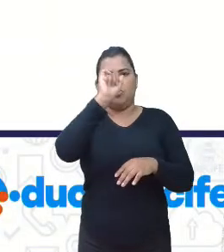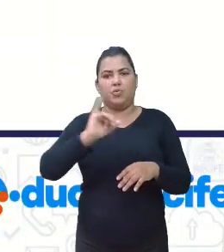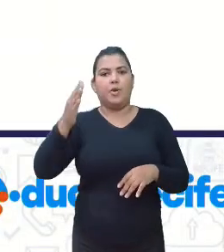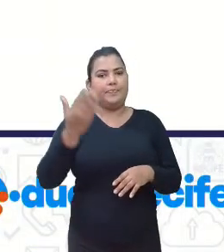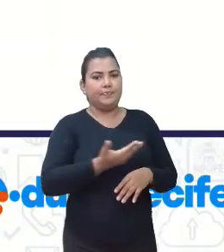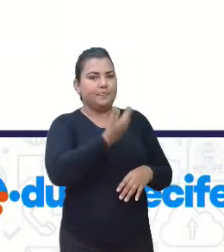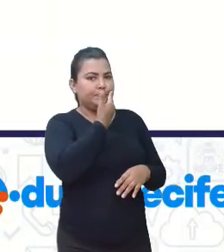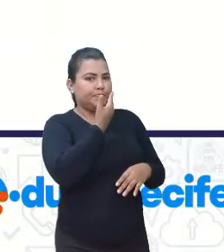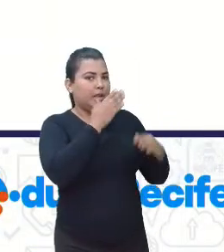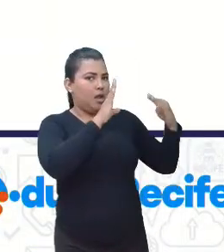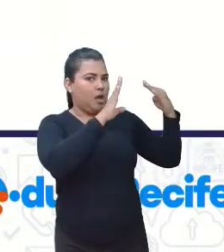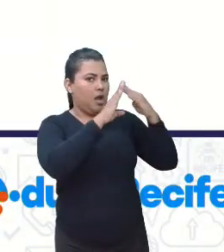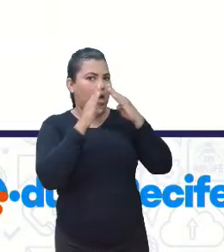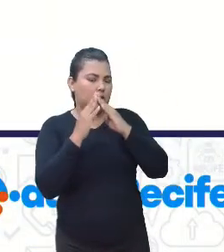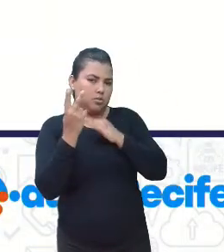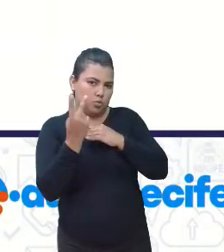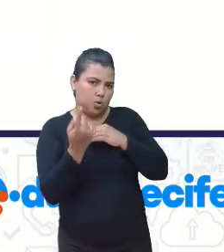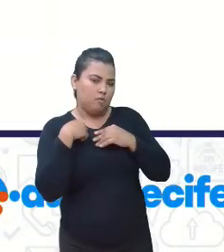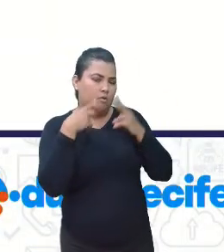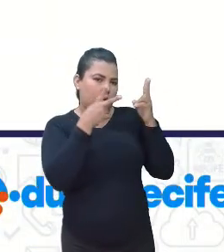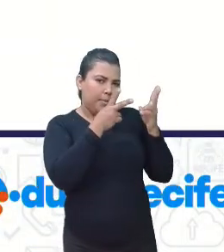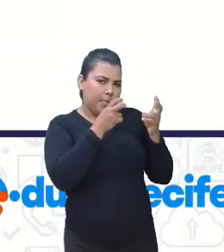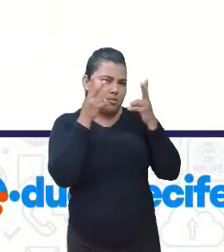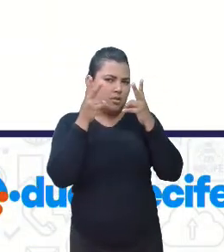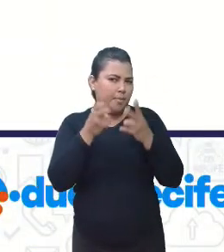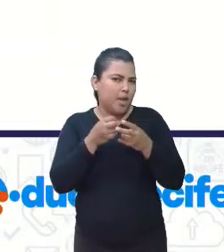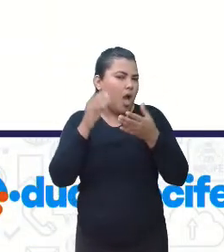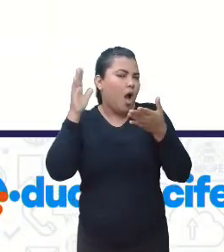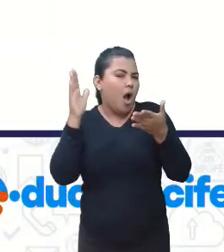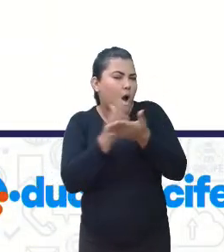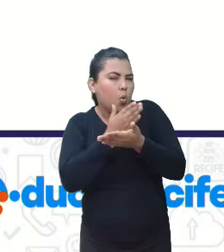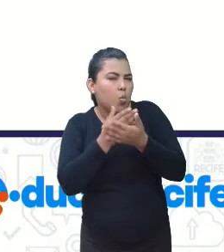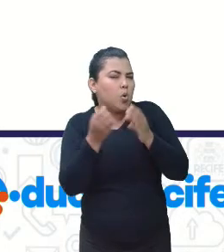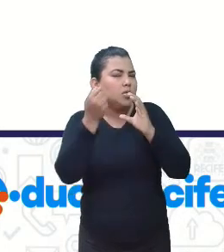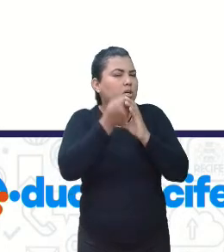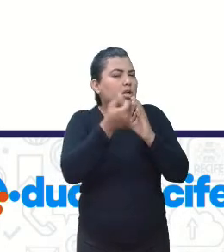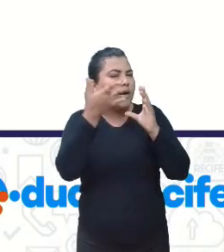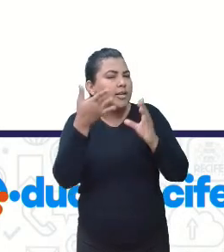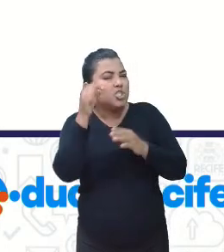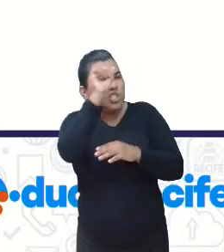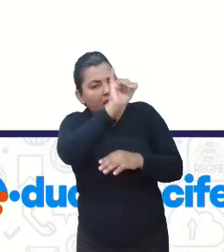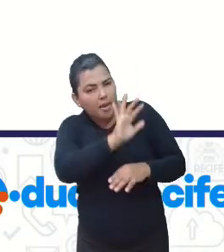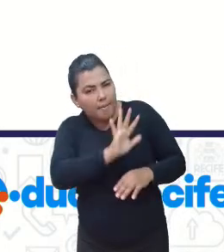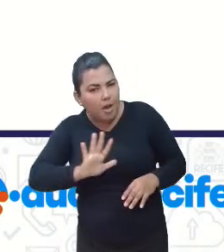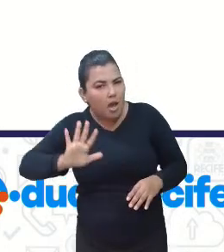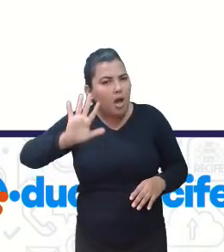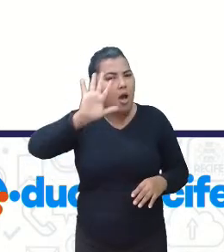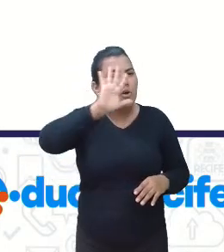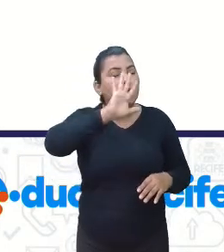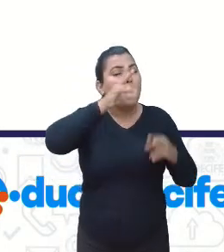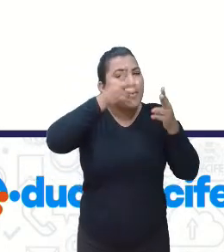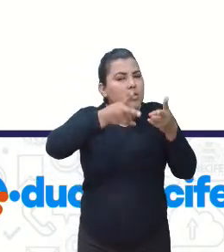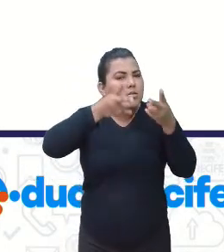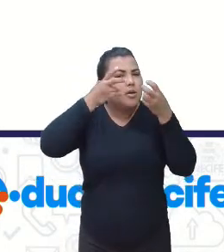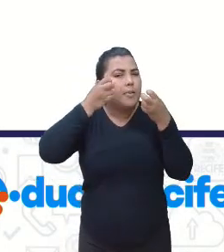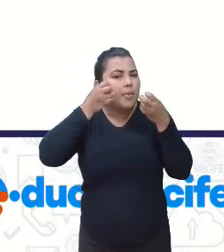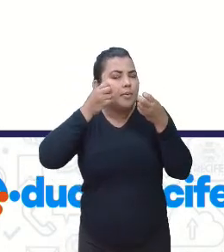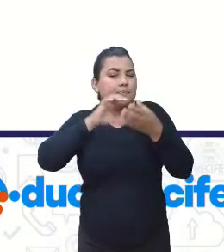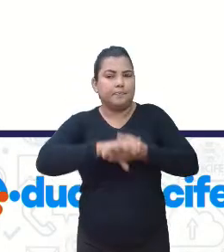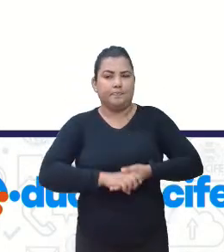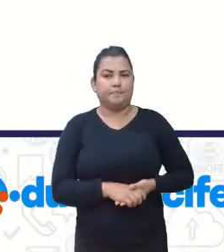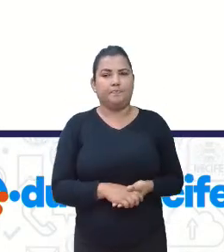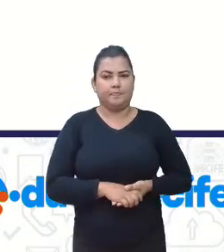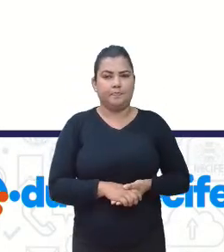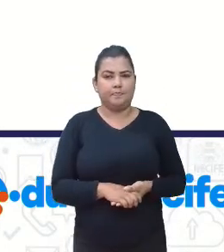duas casas, eu vou olhar para alguns objetos, para algumas partes dessa casa, para tentar deixar claro.